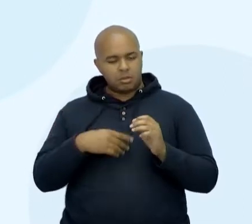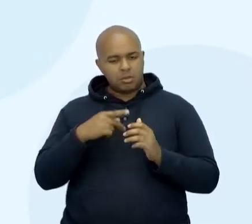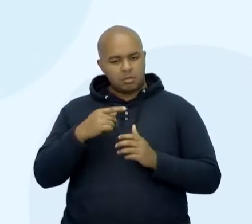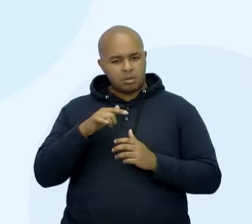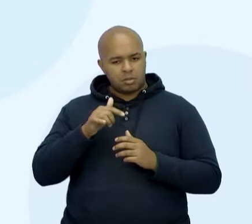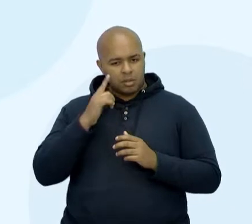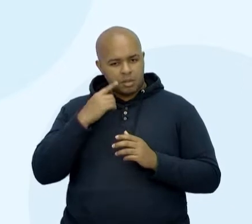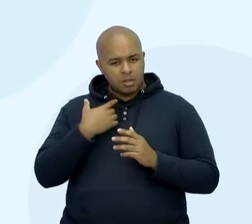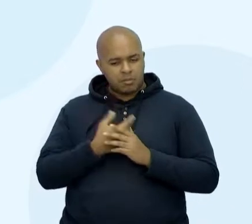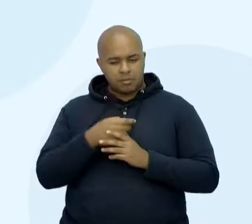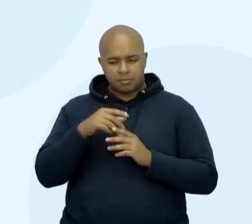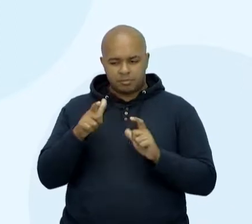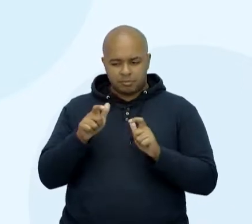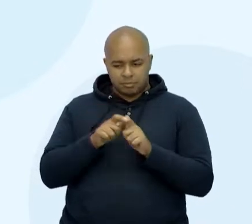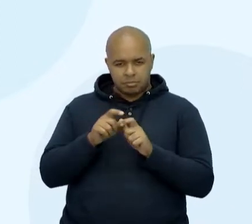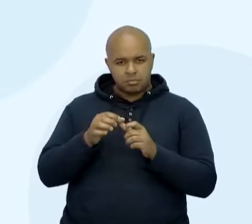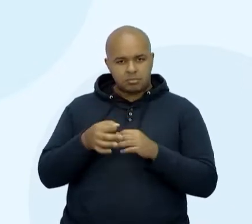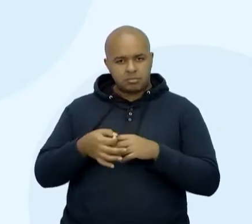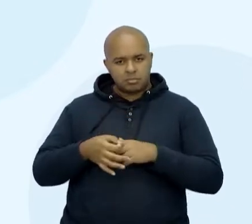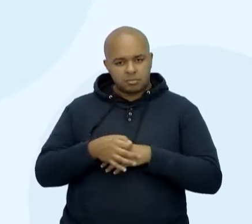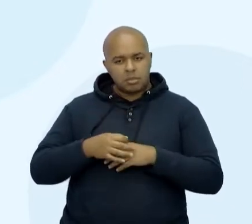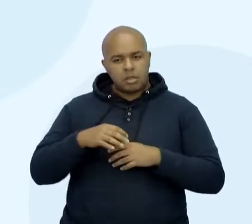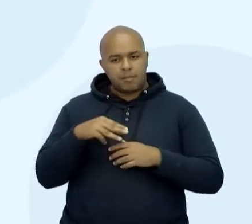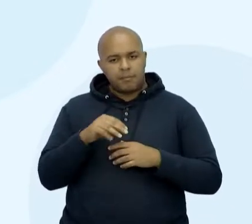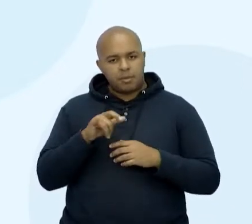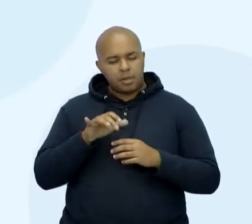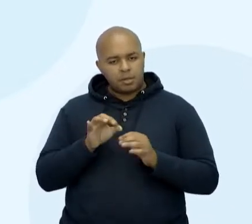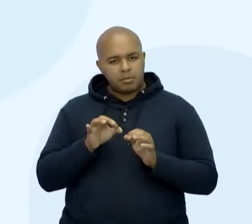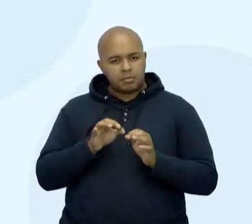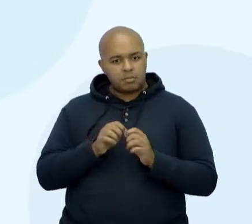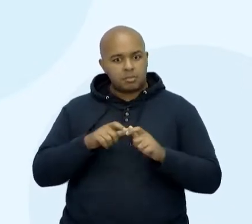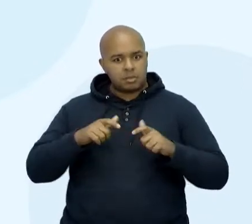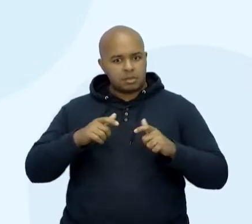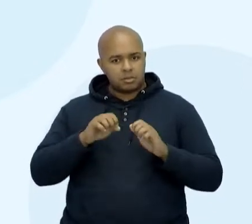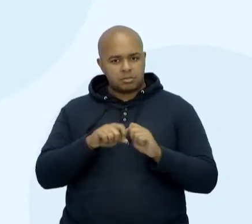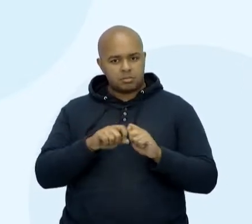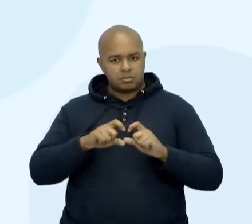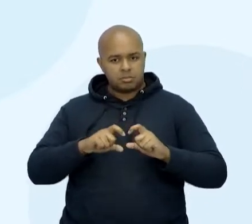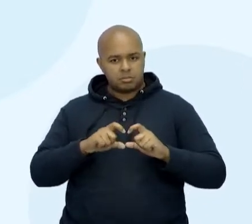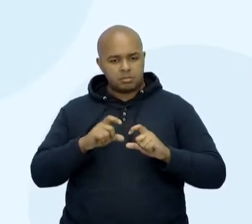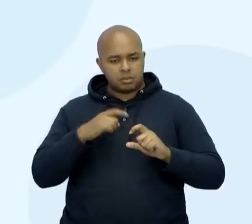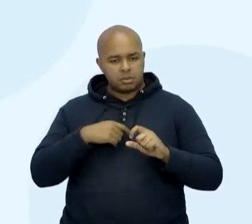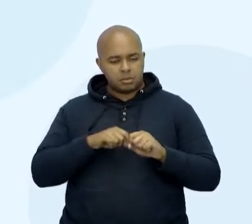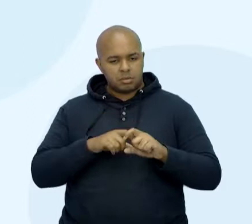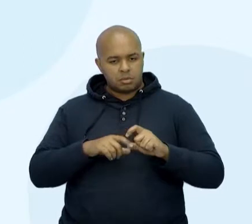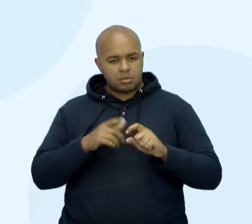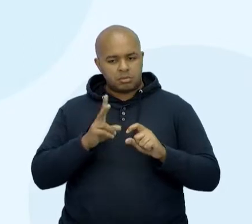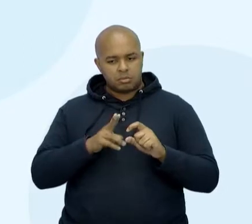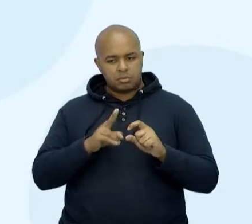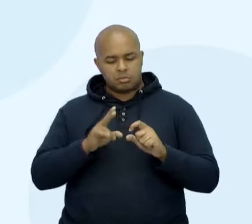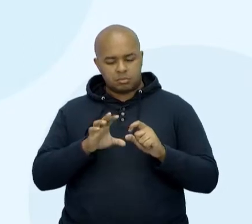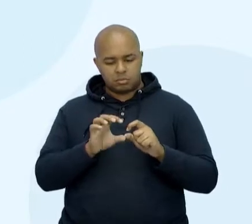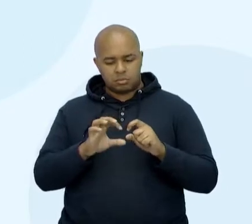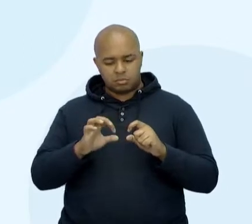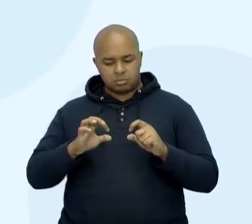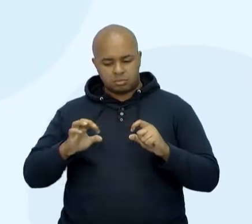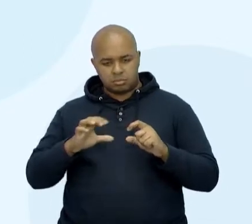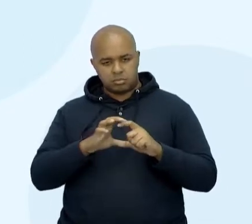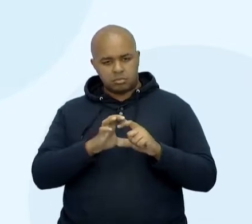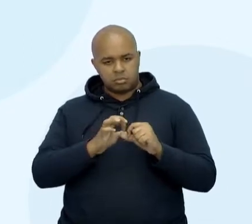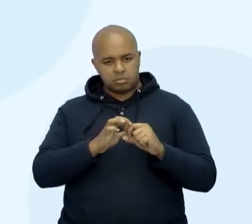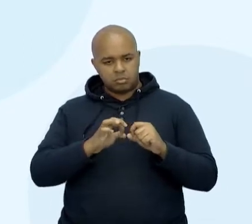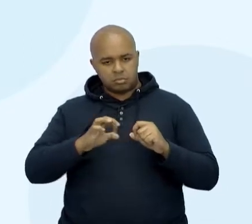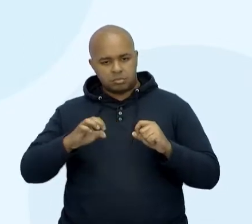é uma macromolécula, é uma molécula bastante grande, que é formada pela repetição de unidades menores que a gente chama